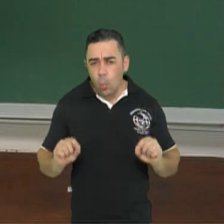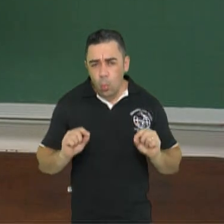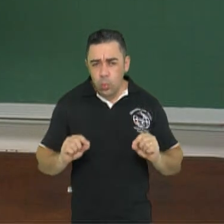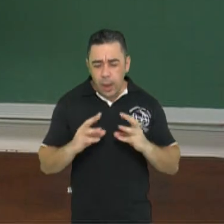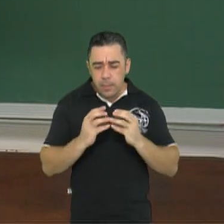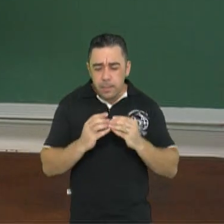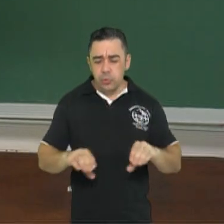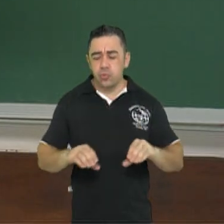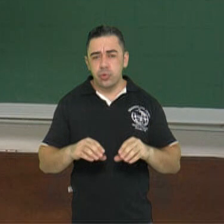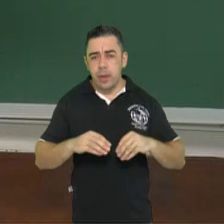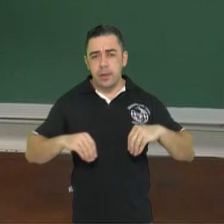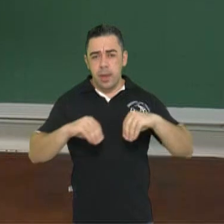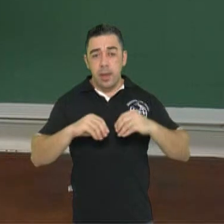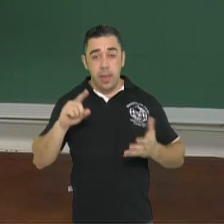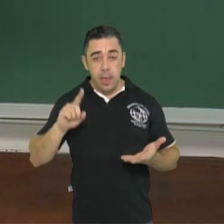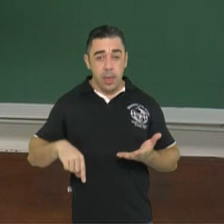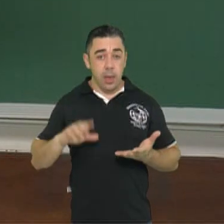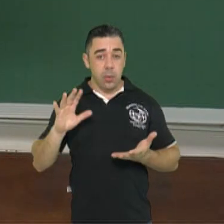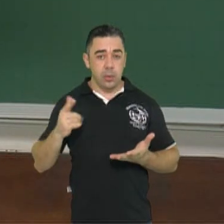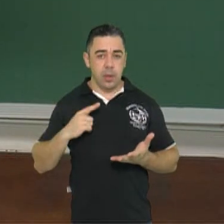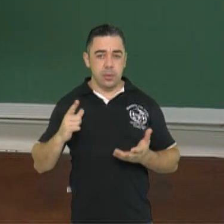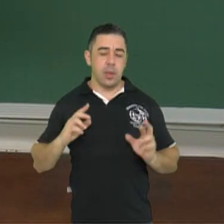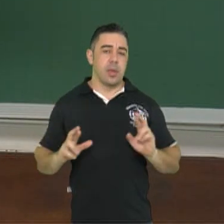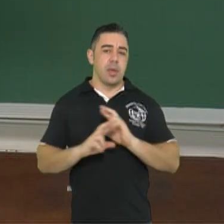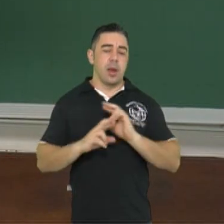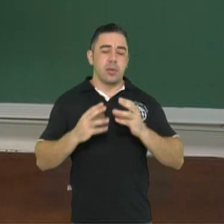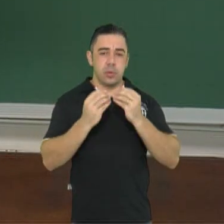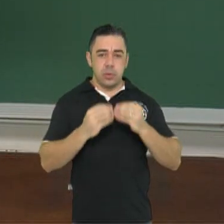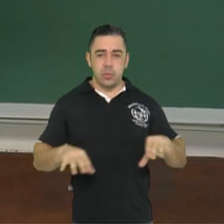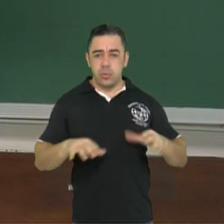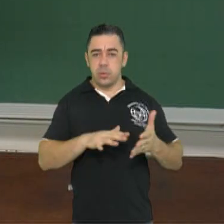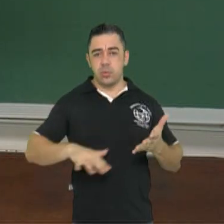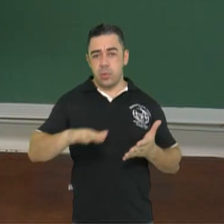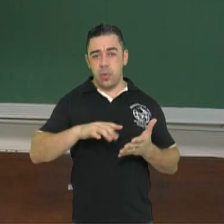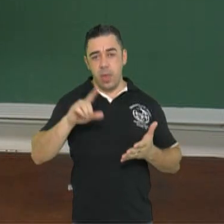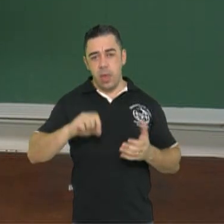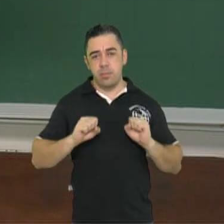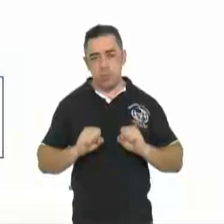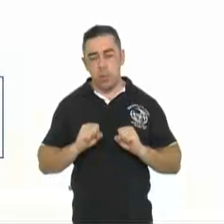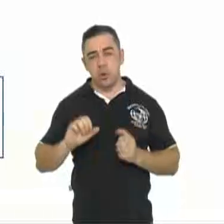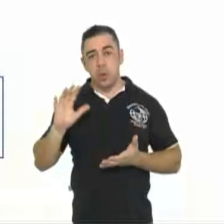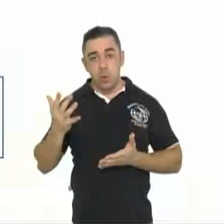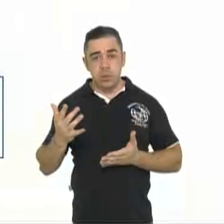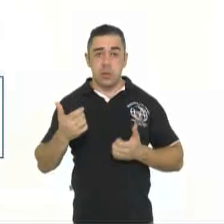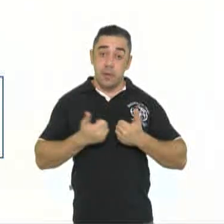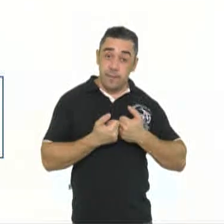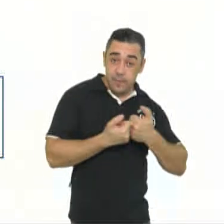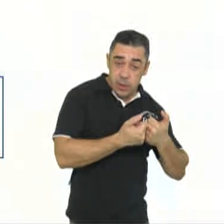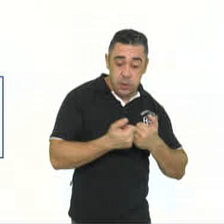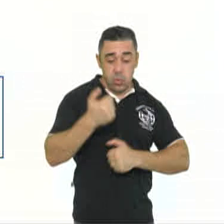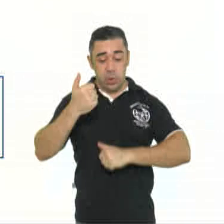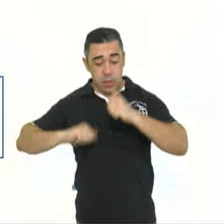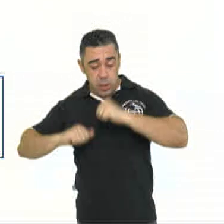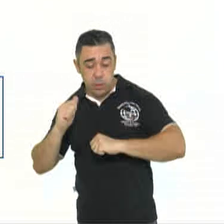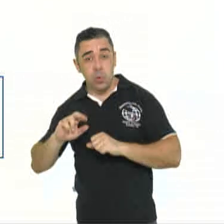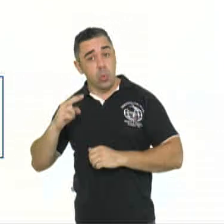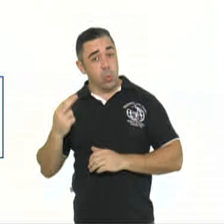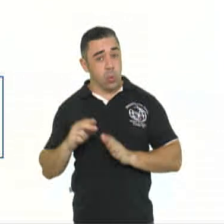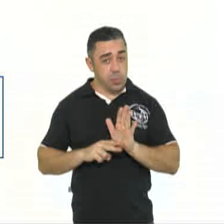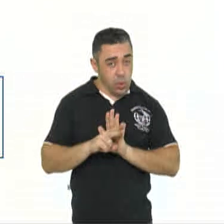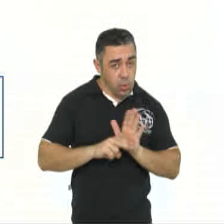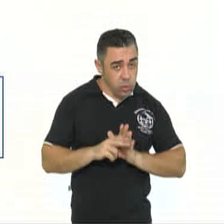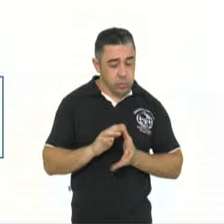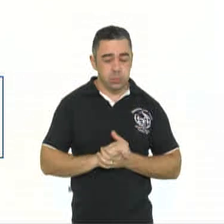degradação do solo, gente? É tudo aquilo que está relacionado à sua destruição, que pode ser causada por fatores físicos, químicos ou